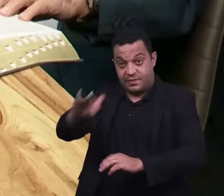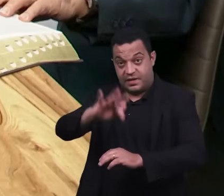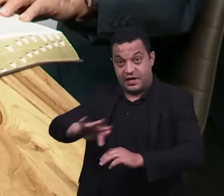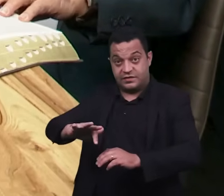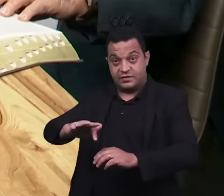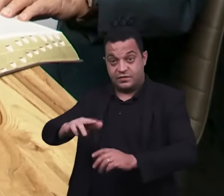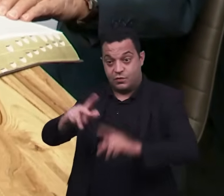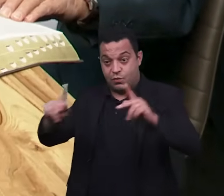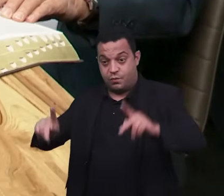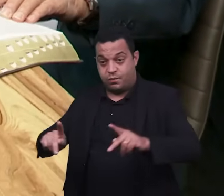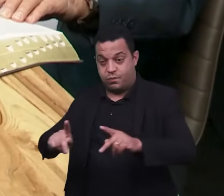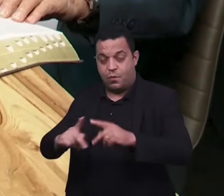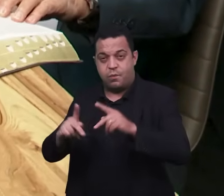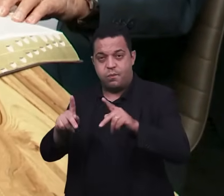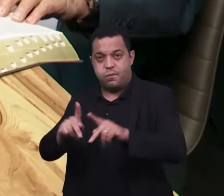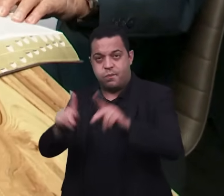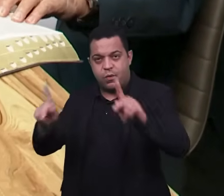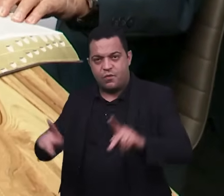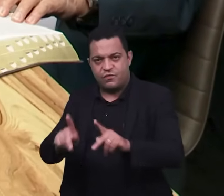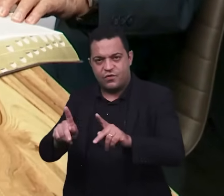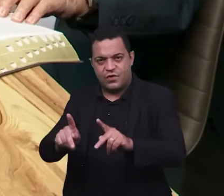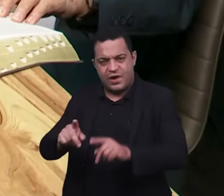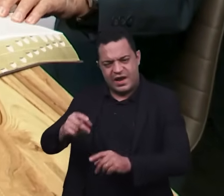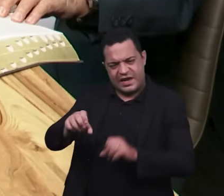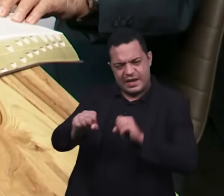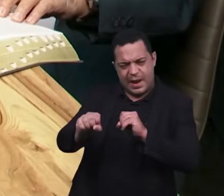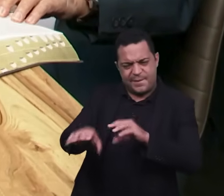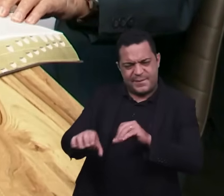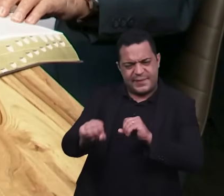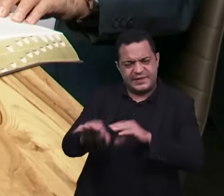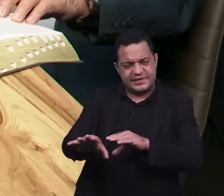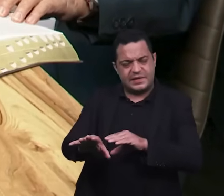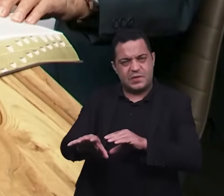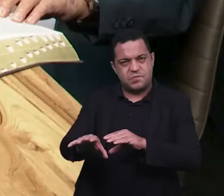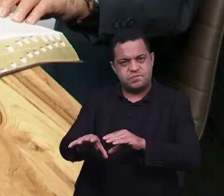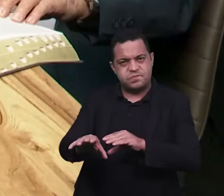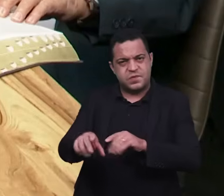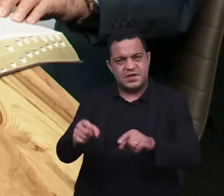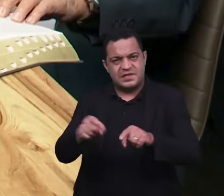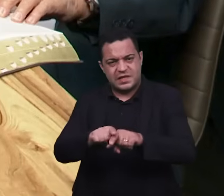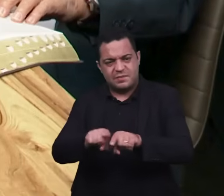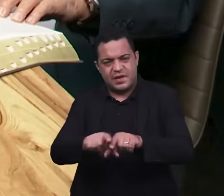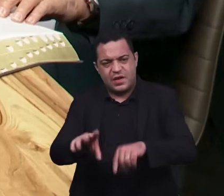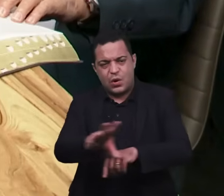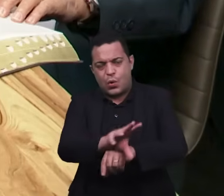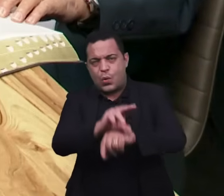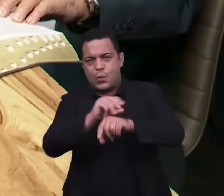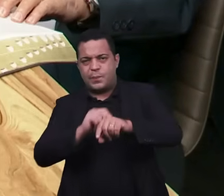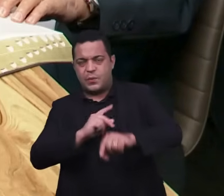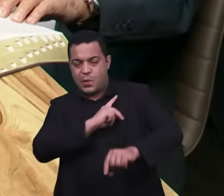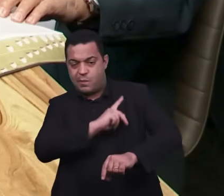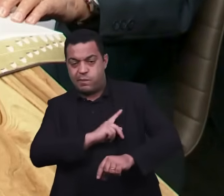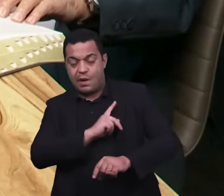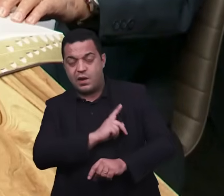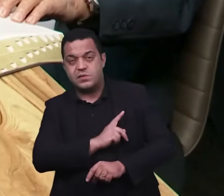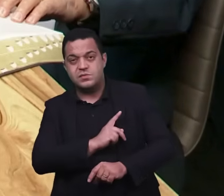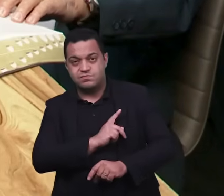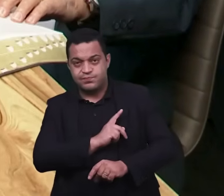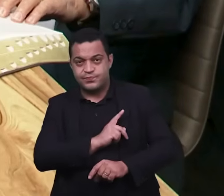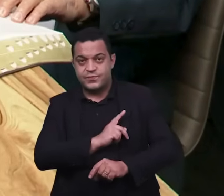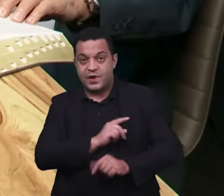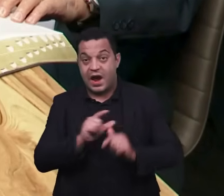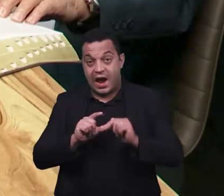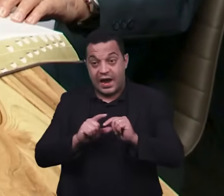dele, aí isto fazei. Agora, isso é muito importante, porque o aspecto ético que está aqui no versículo é